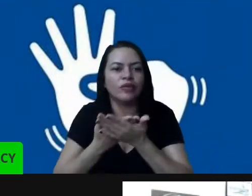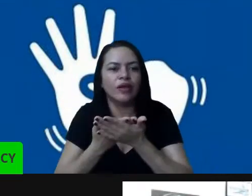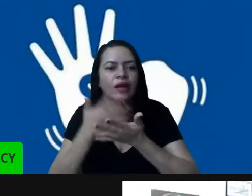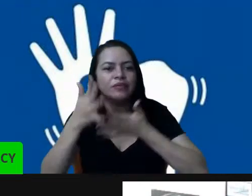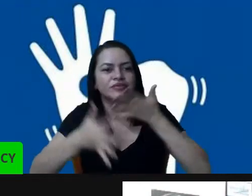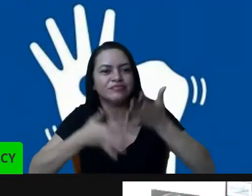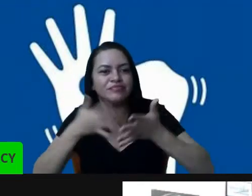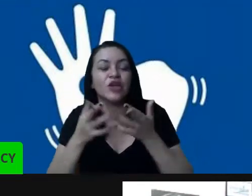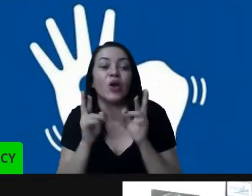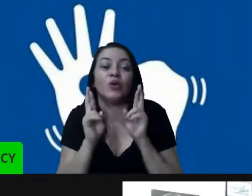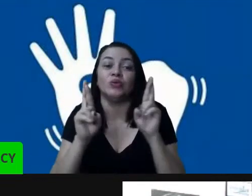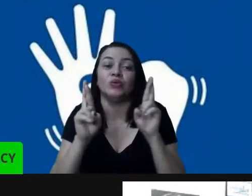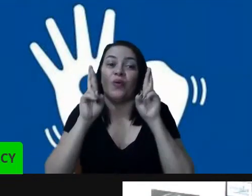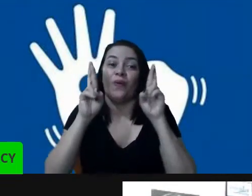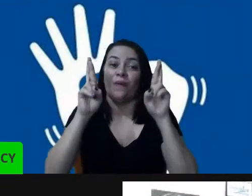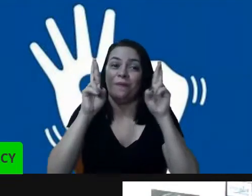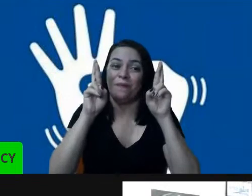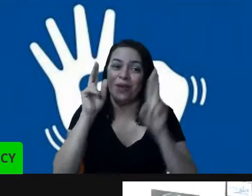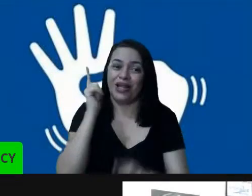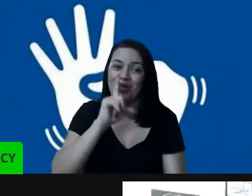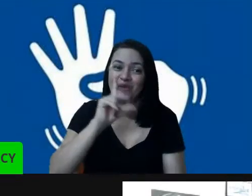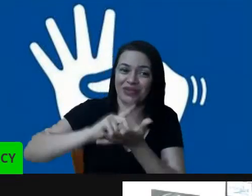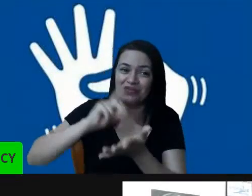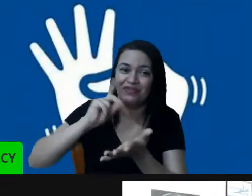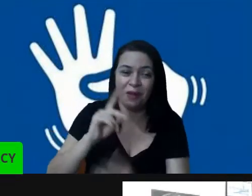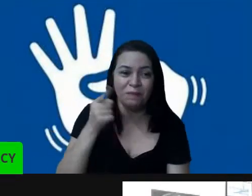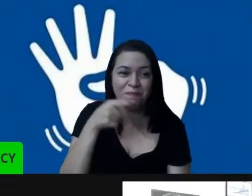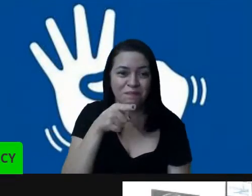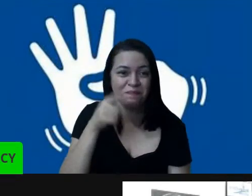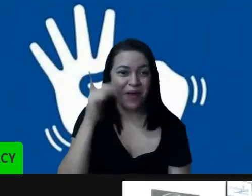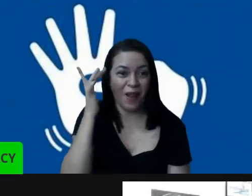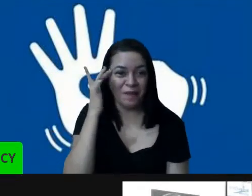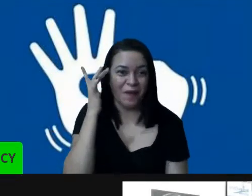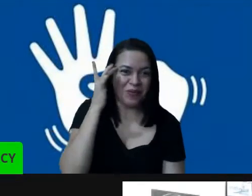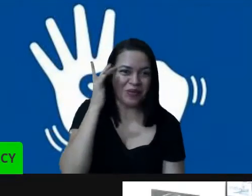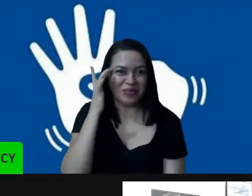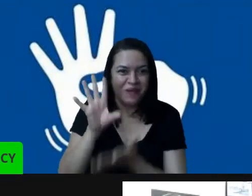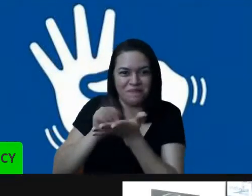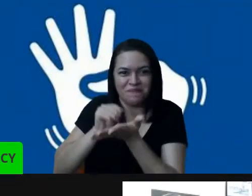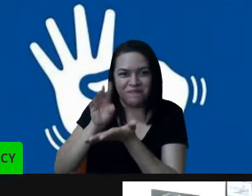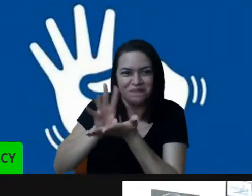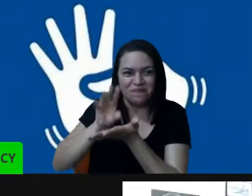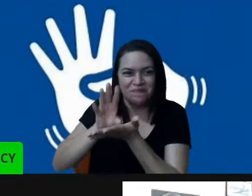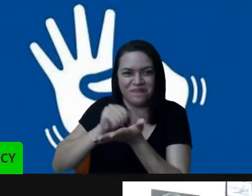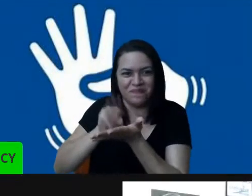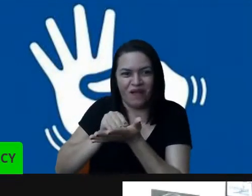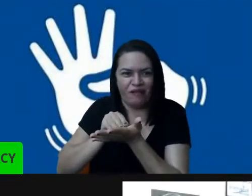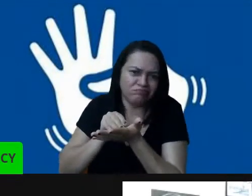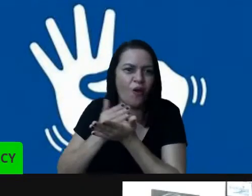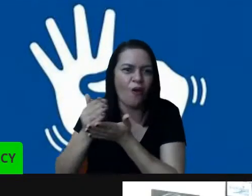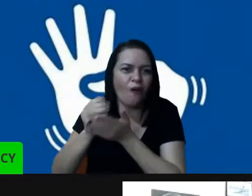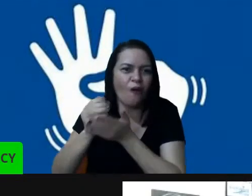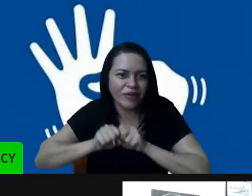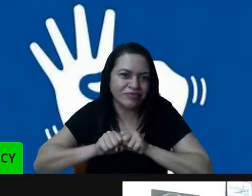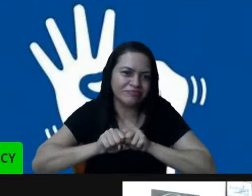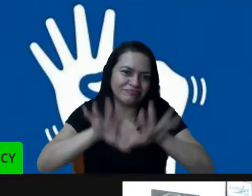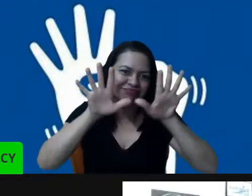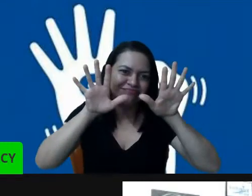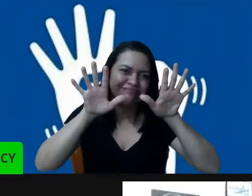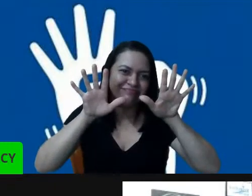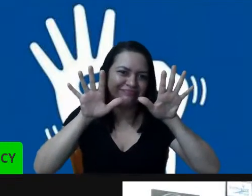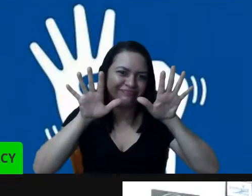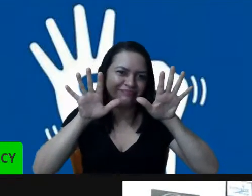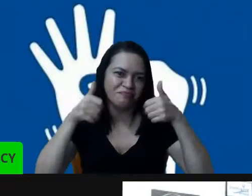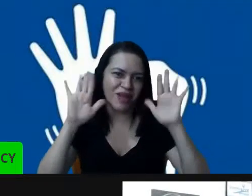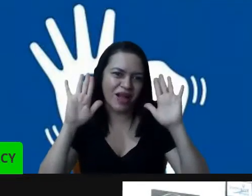realmente, nem que seja pela modinha, as pessoas comecem a divulgar mais, porque eu acredito muito que esse